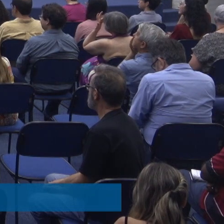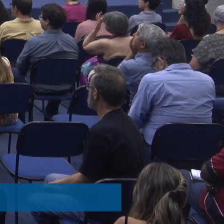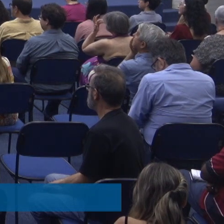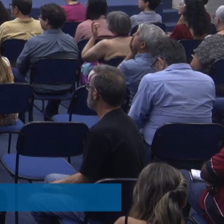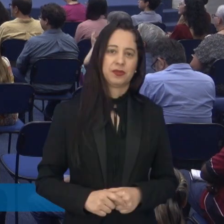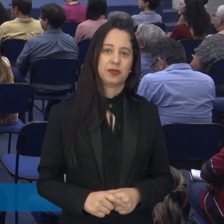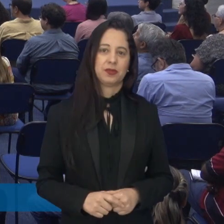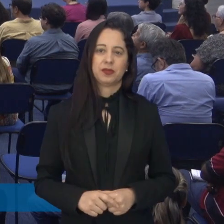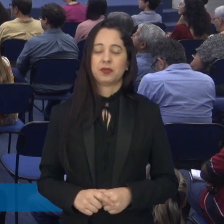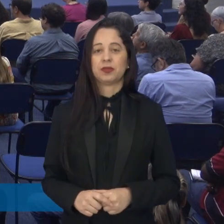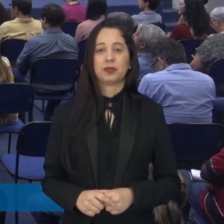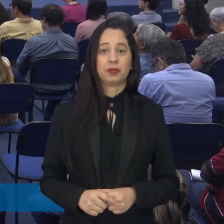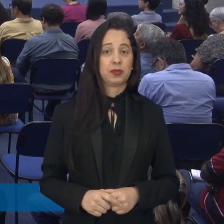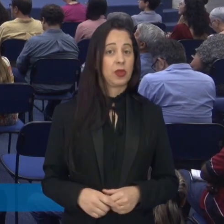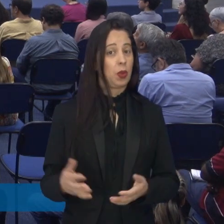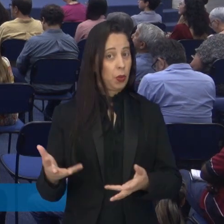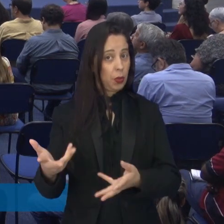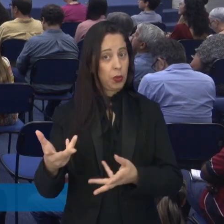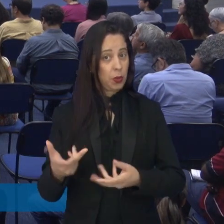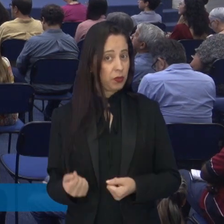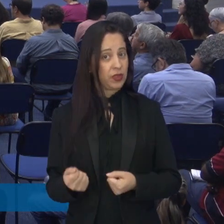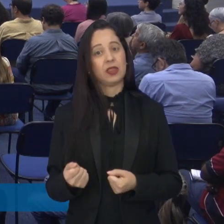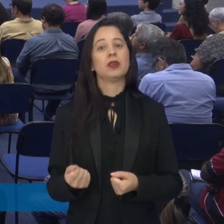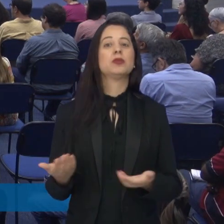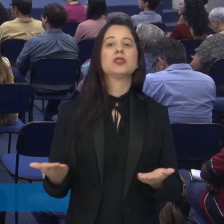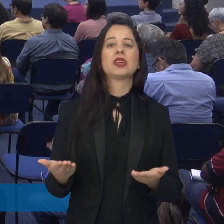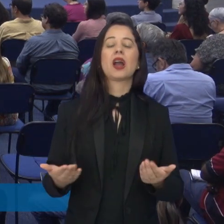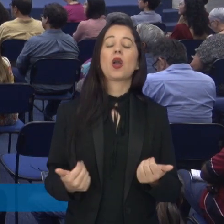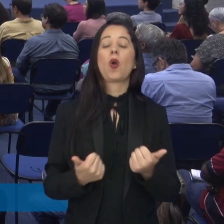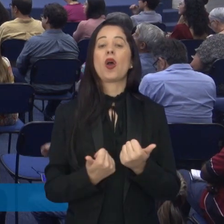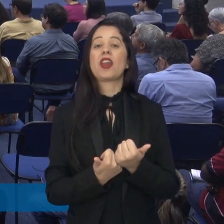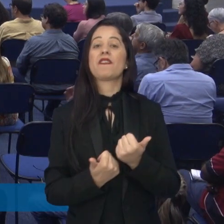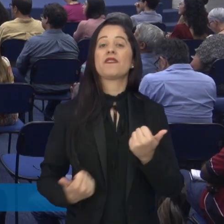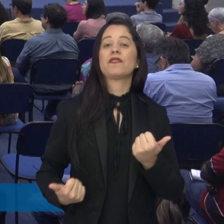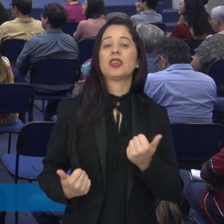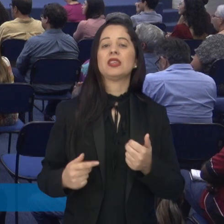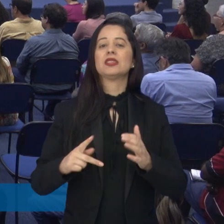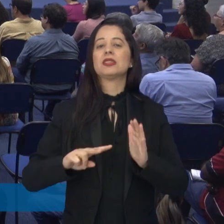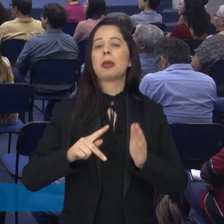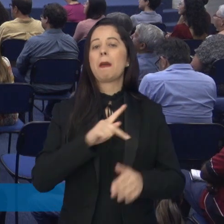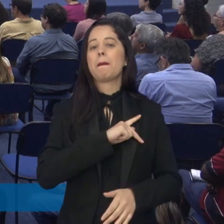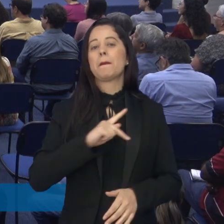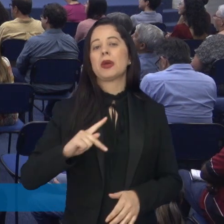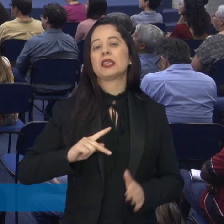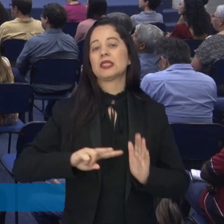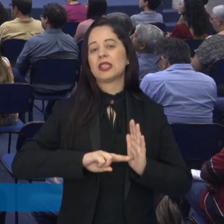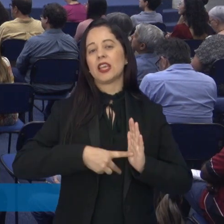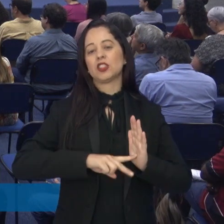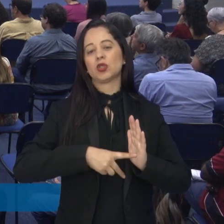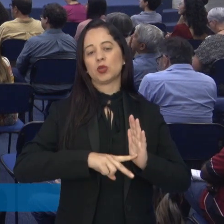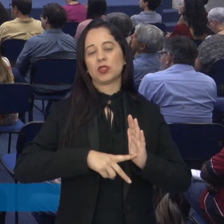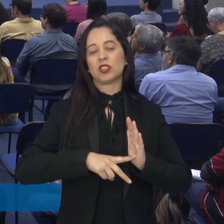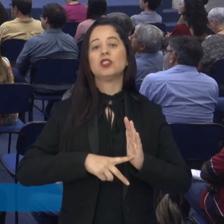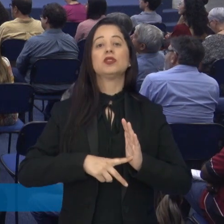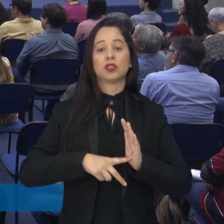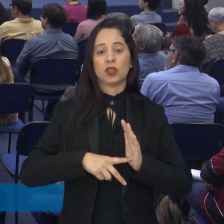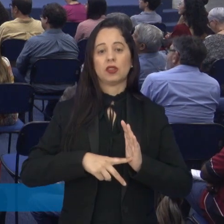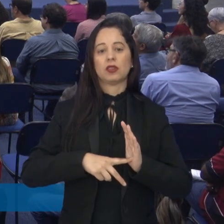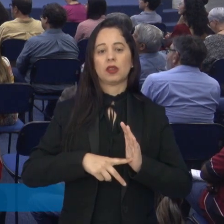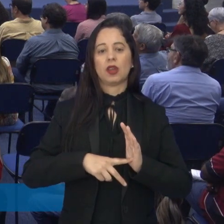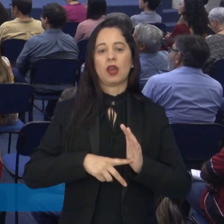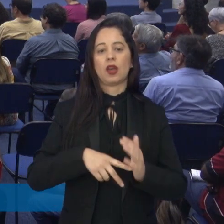Convidamos para fazer o uso da palavra o vice-presidente do Sindicato de Ciência e Tecnologia de São José dos Campos,